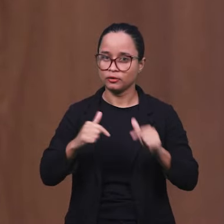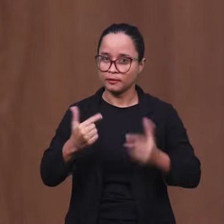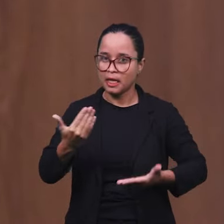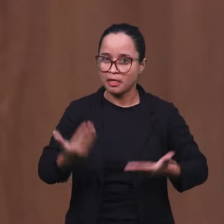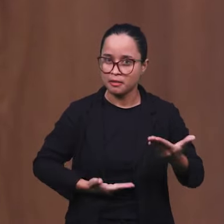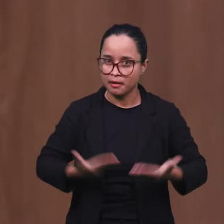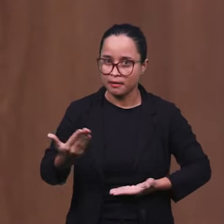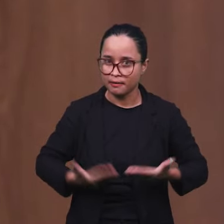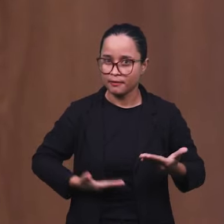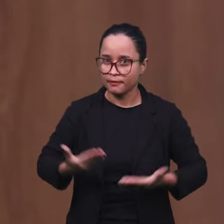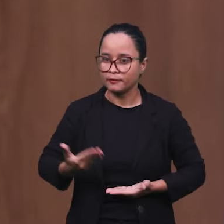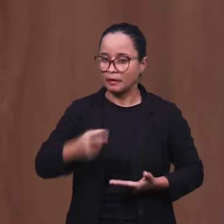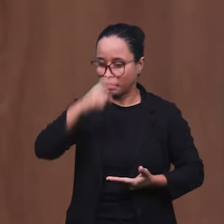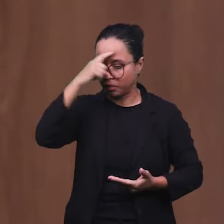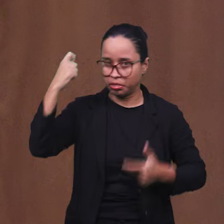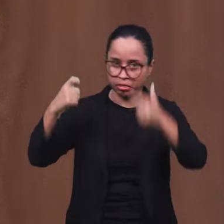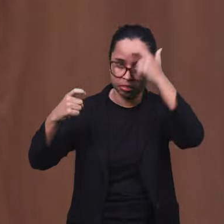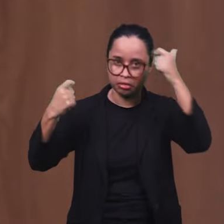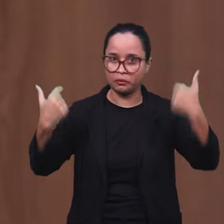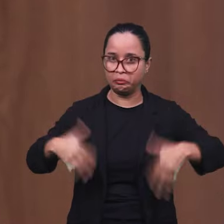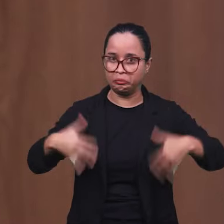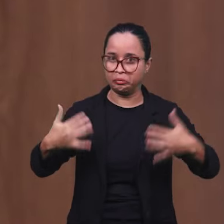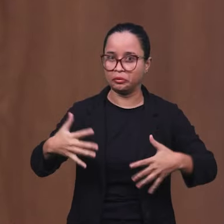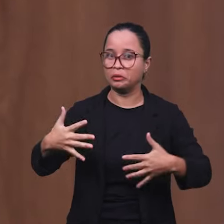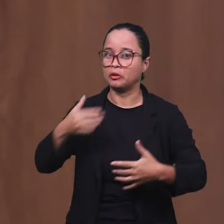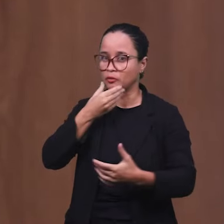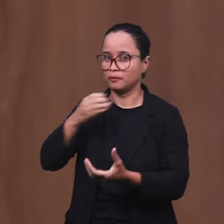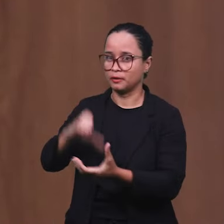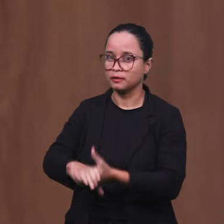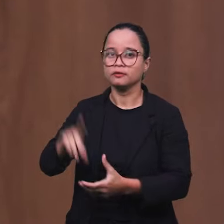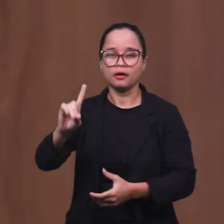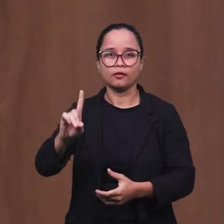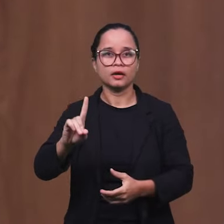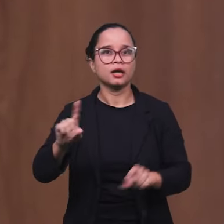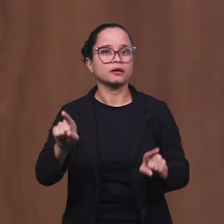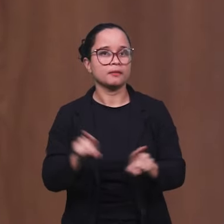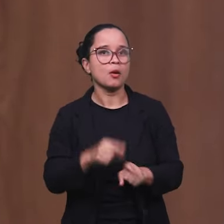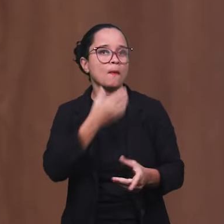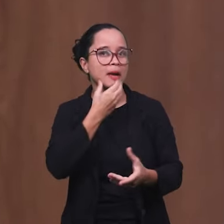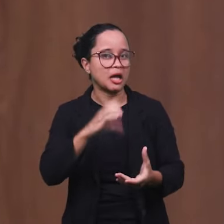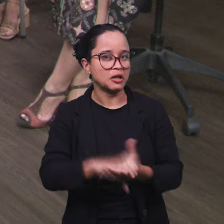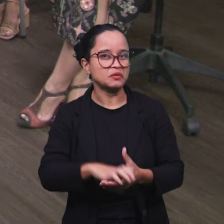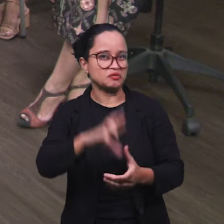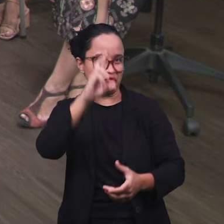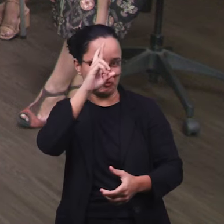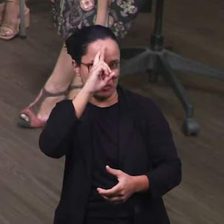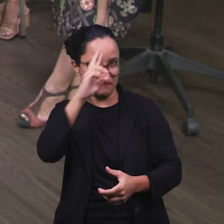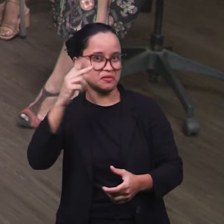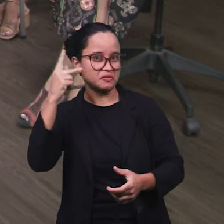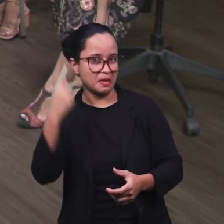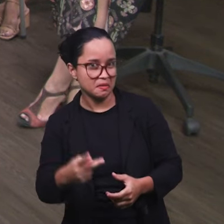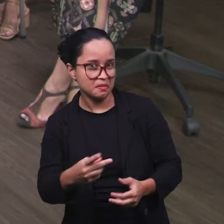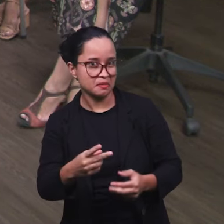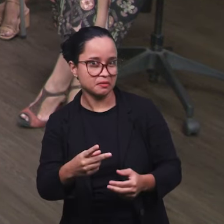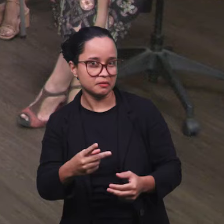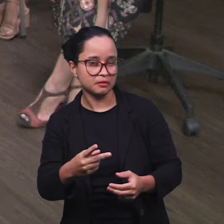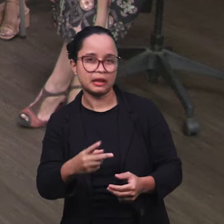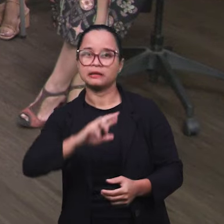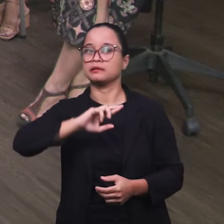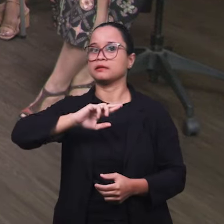Não é? Nem o marido é chefe dela. Não é isso que a palavra está dizendo. E muito menos dono. Nem dono dela, não